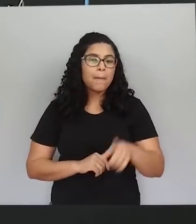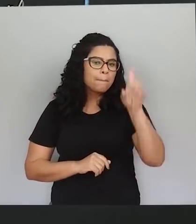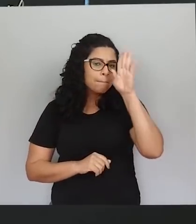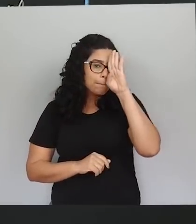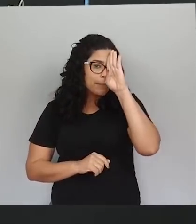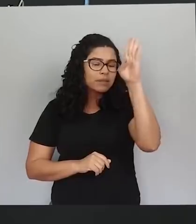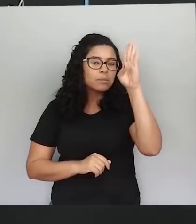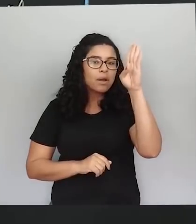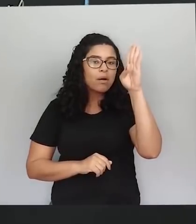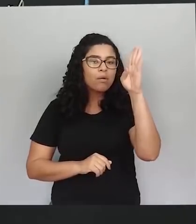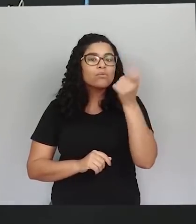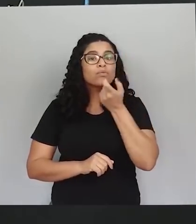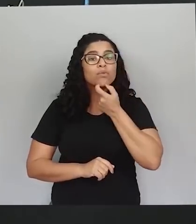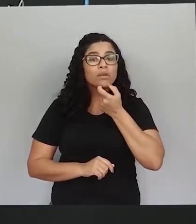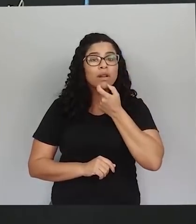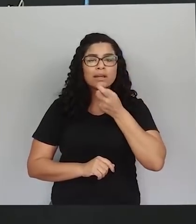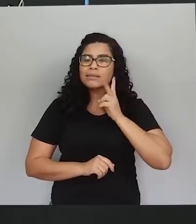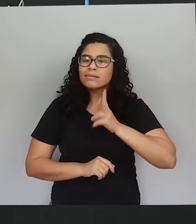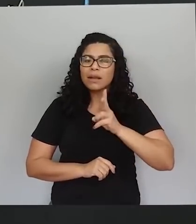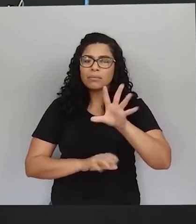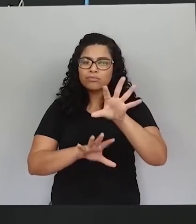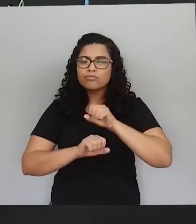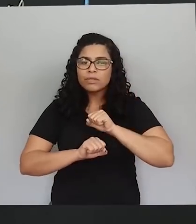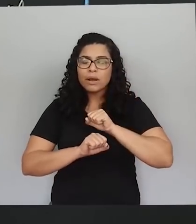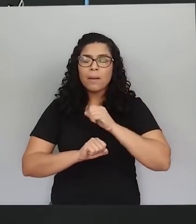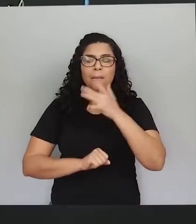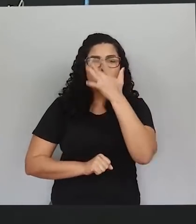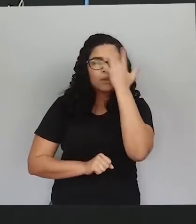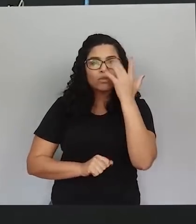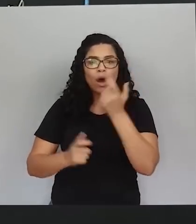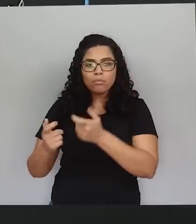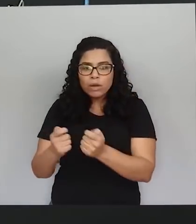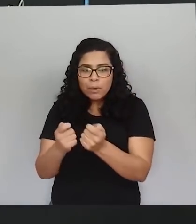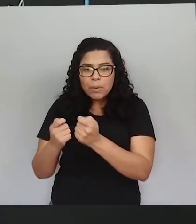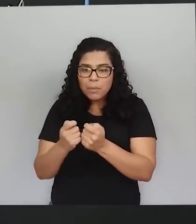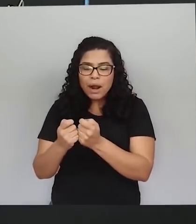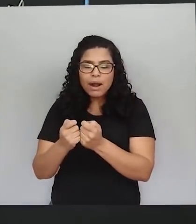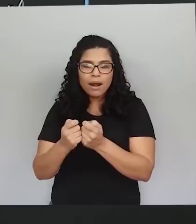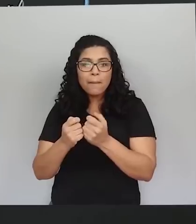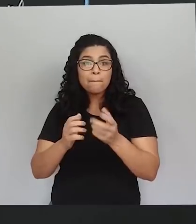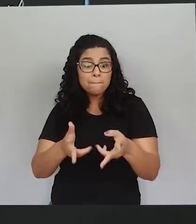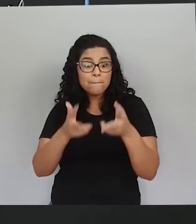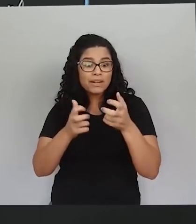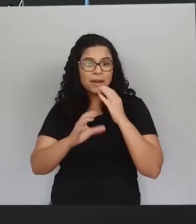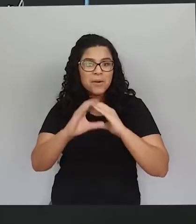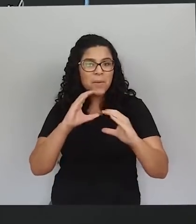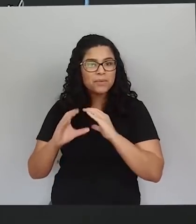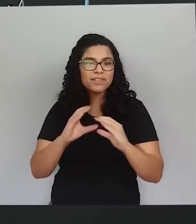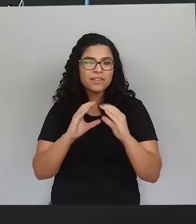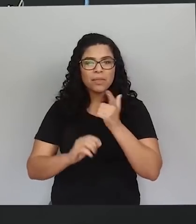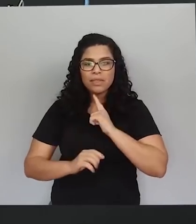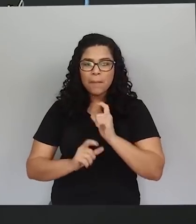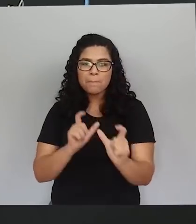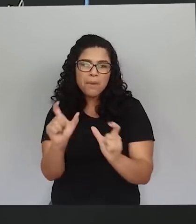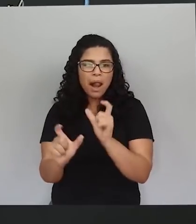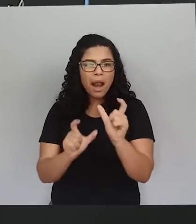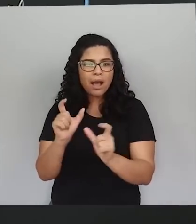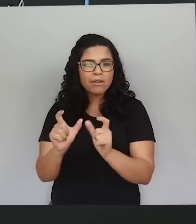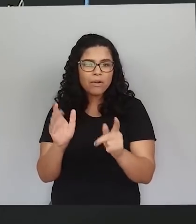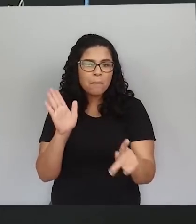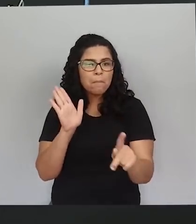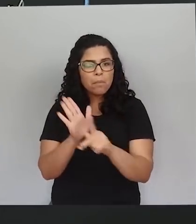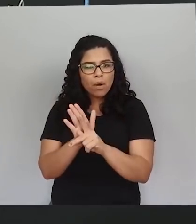estão representados, olha na tabela, veja qual é a letra que está representada ali, anota no